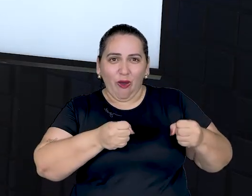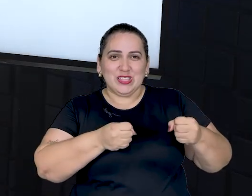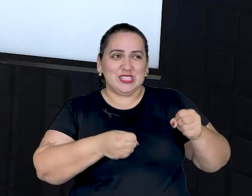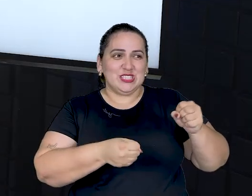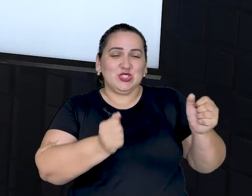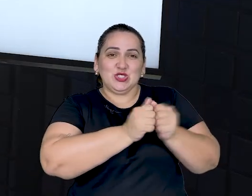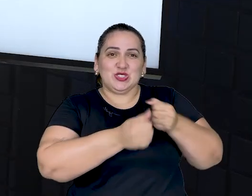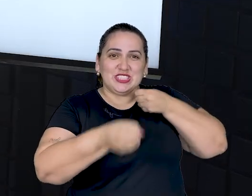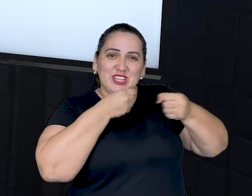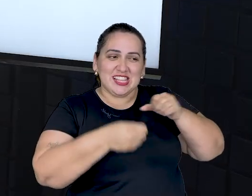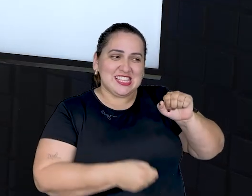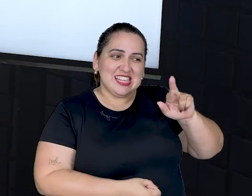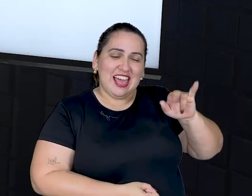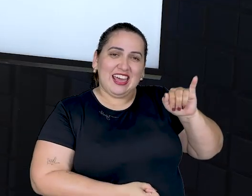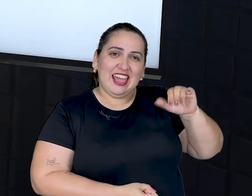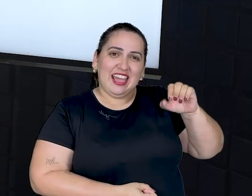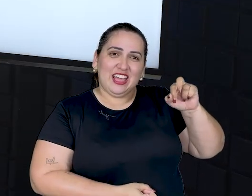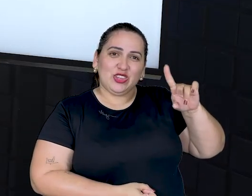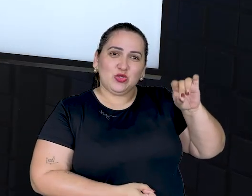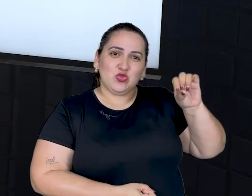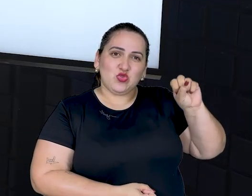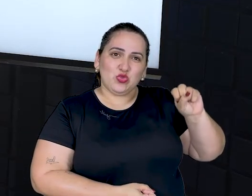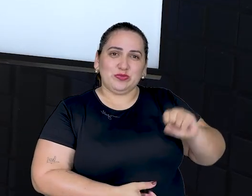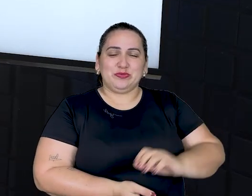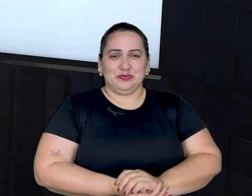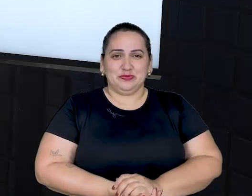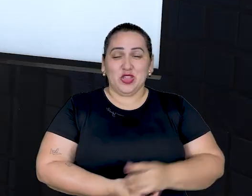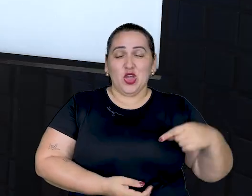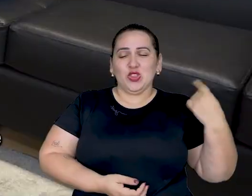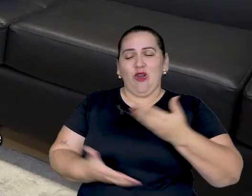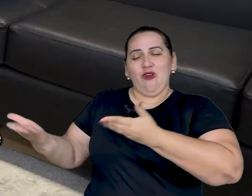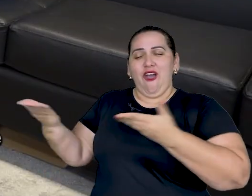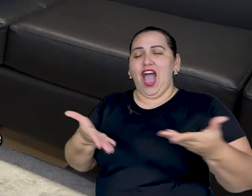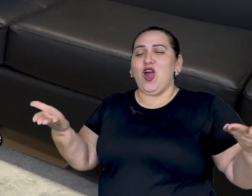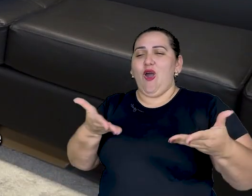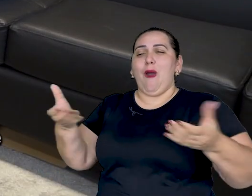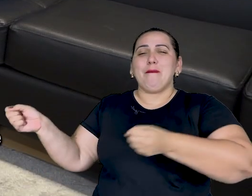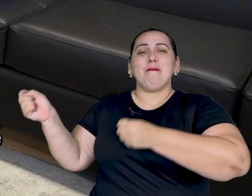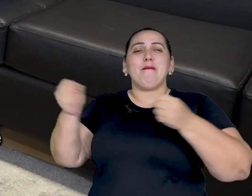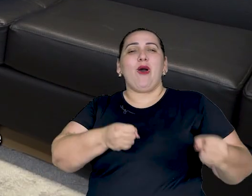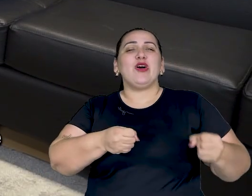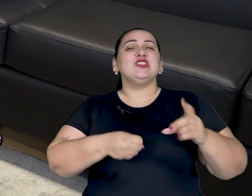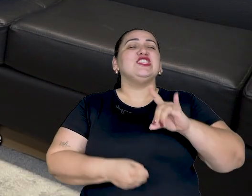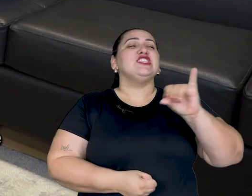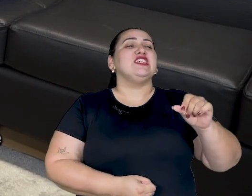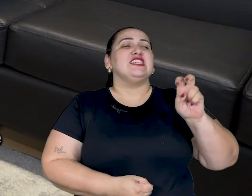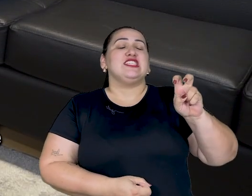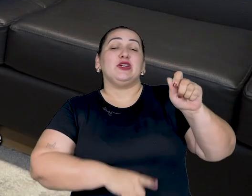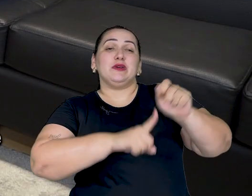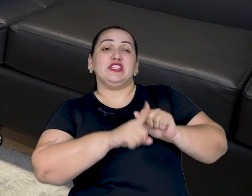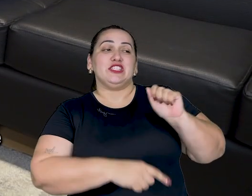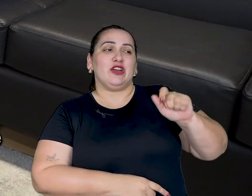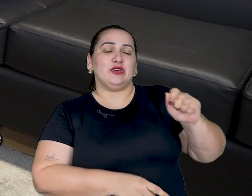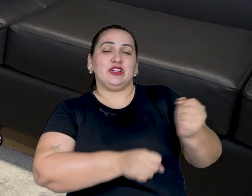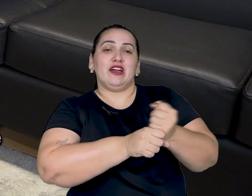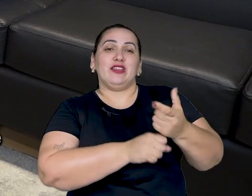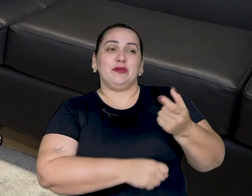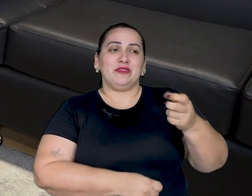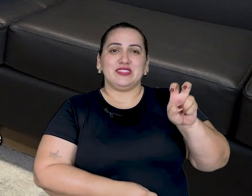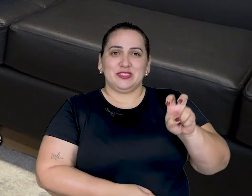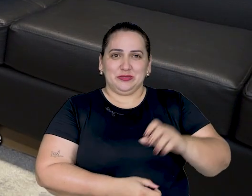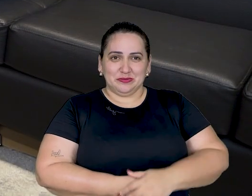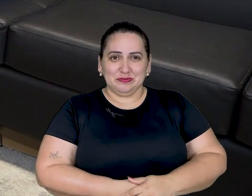novo empossado concedeu à jornalista Sara Cardoso. O nosso convidado de hoje tomou posse na Corte no dia 5 de agosto